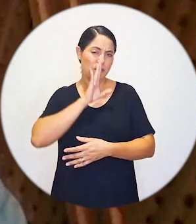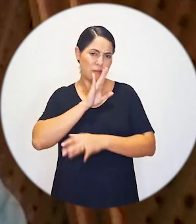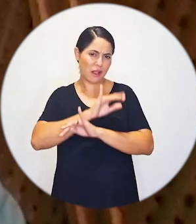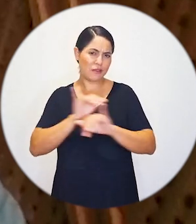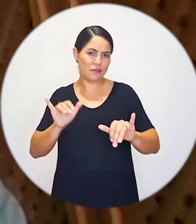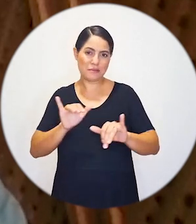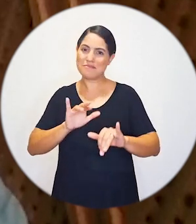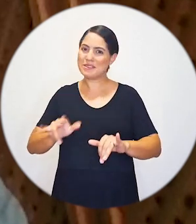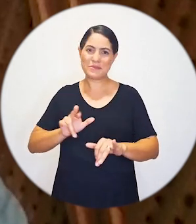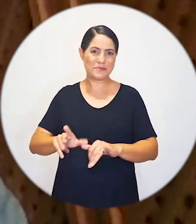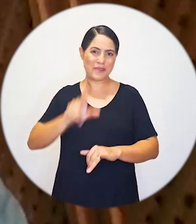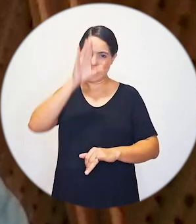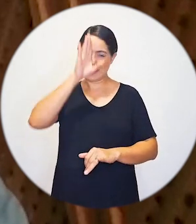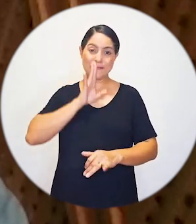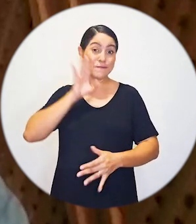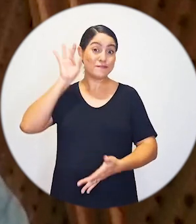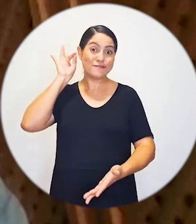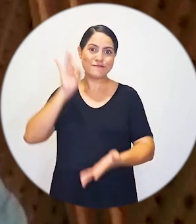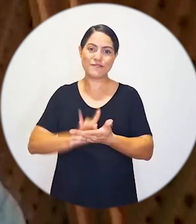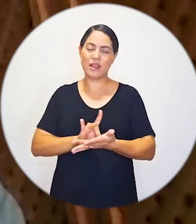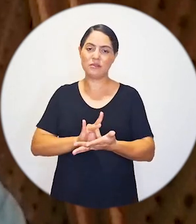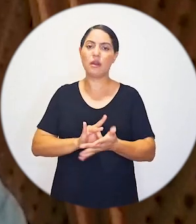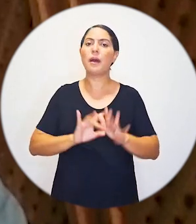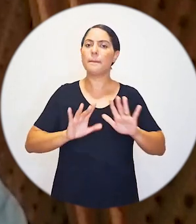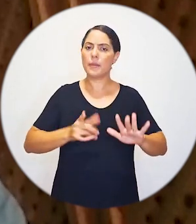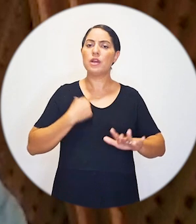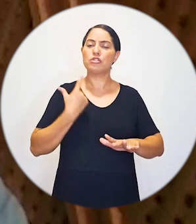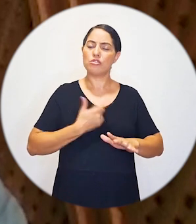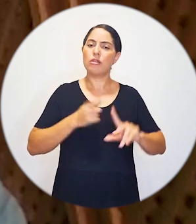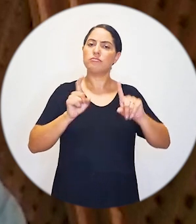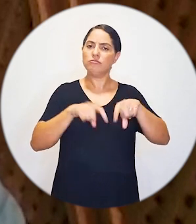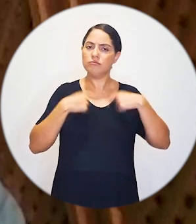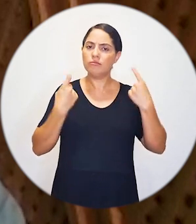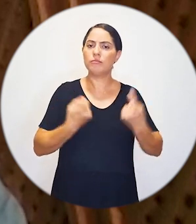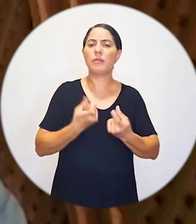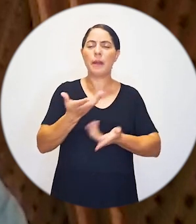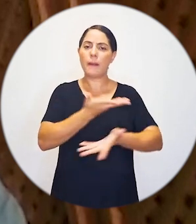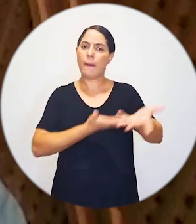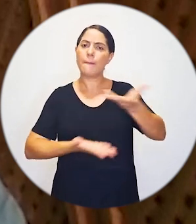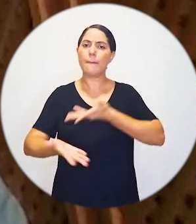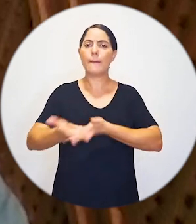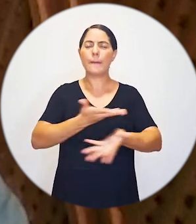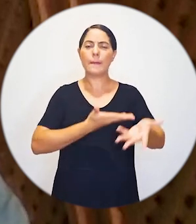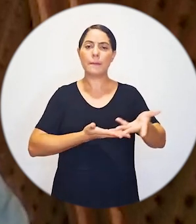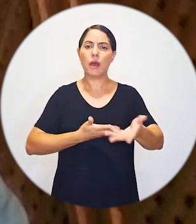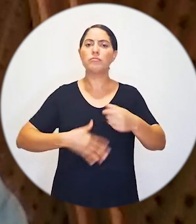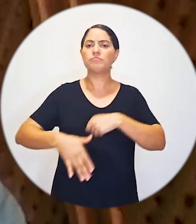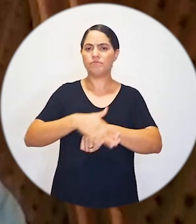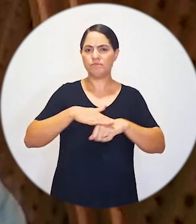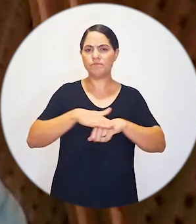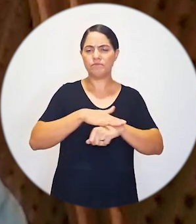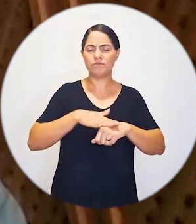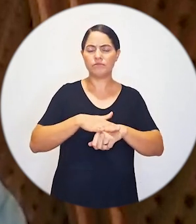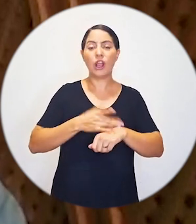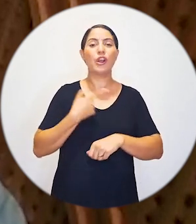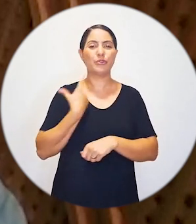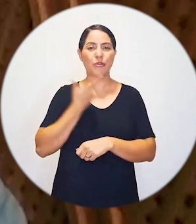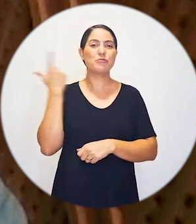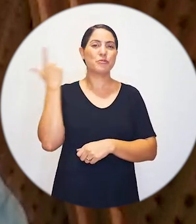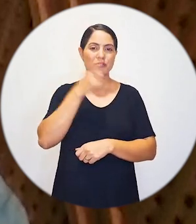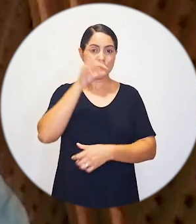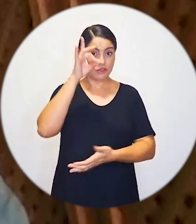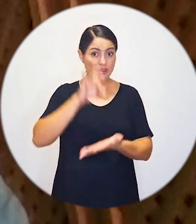era integralmente gratuito. E agora nós conseguimos, com base em várias reuniões e muito diálogo, que seja implantada essa